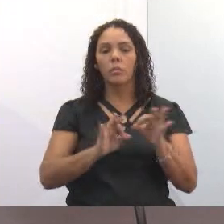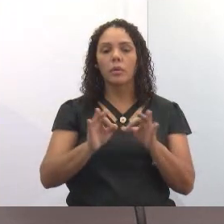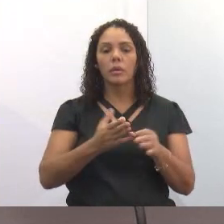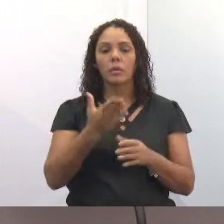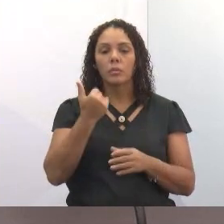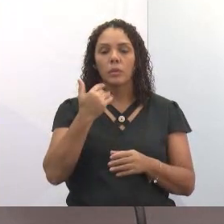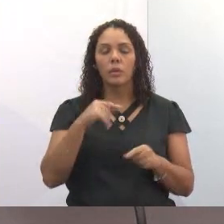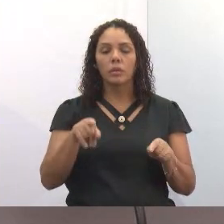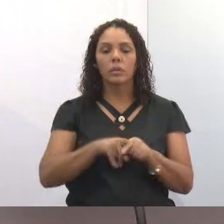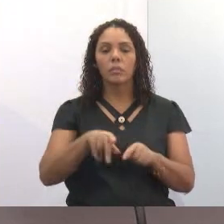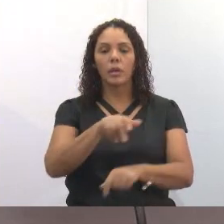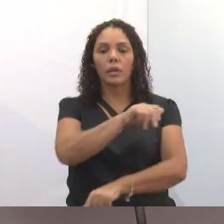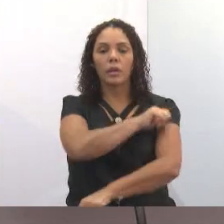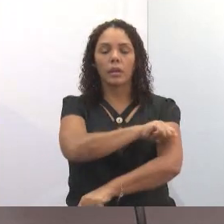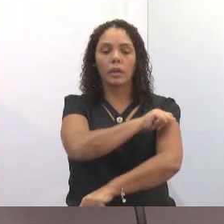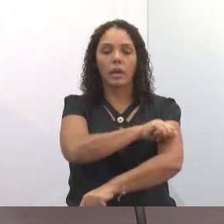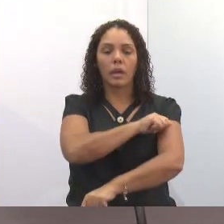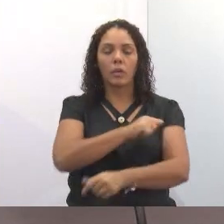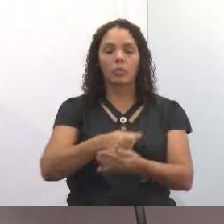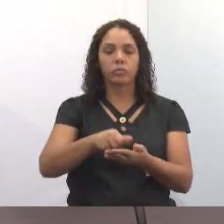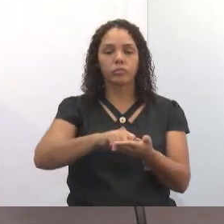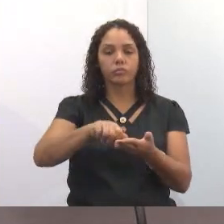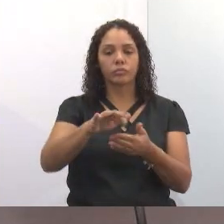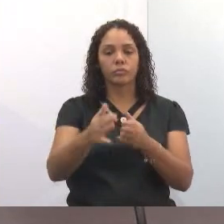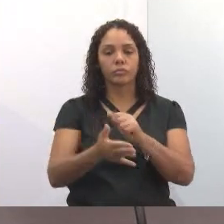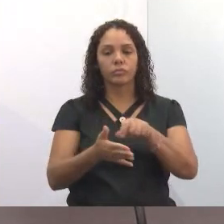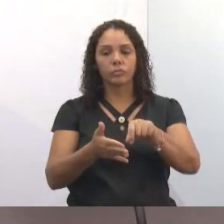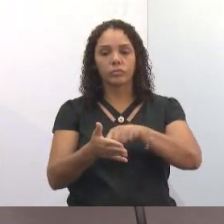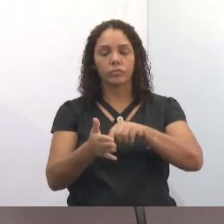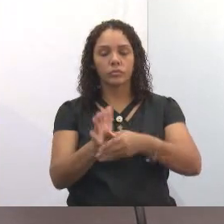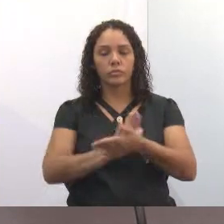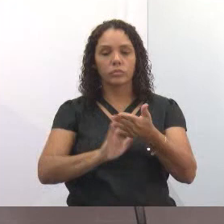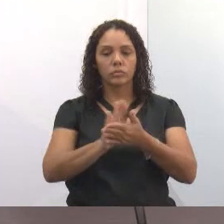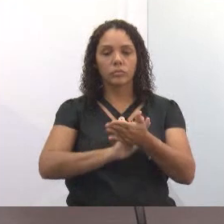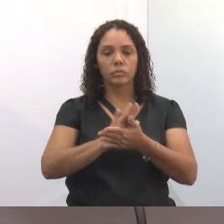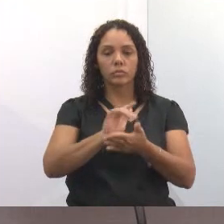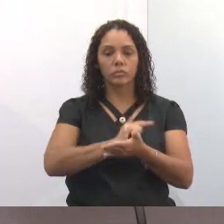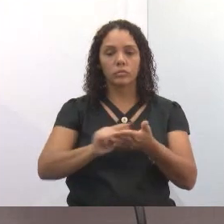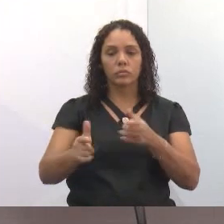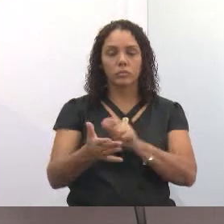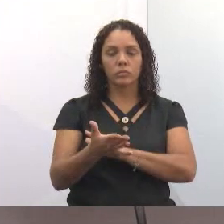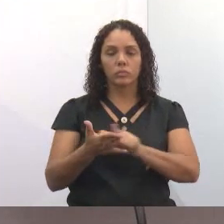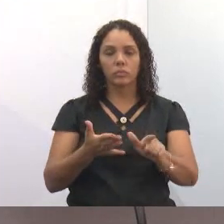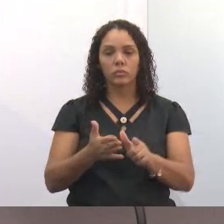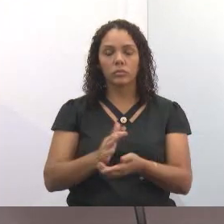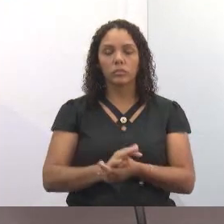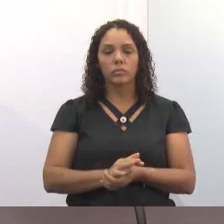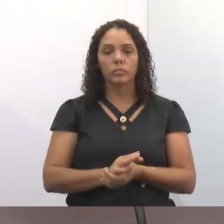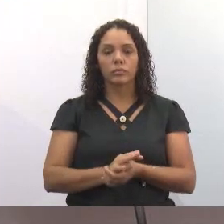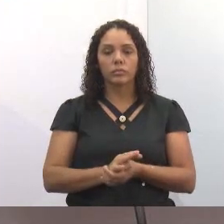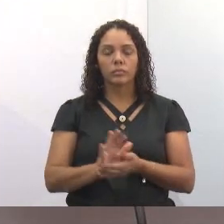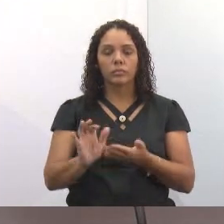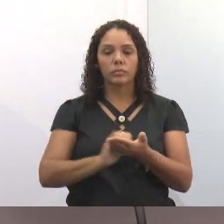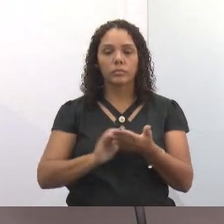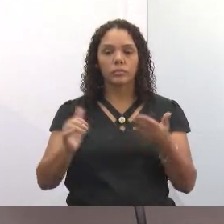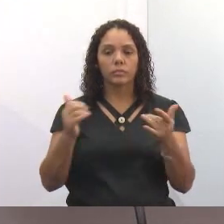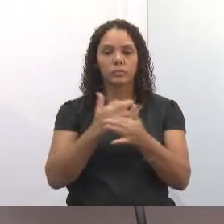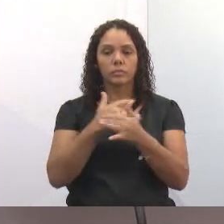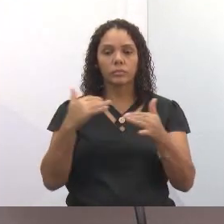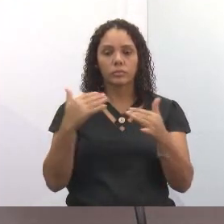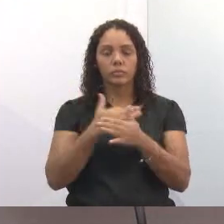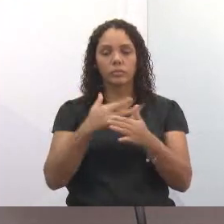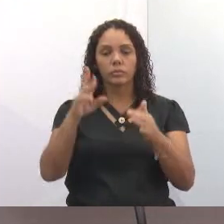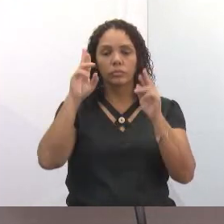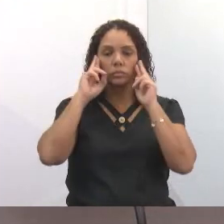a 70% para a higienização das mãos, respeito às recomendações da Secretaria de Mobilidade Urbana para não impedir o